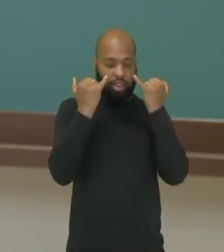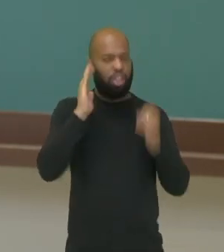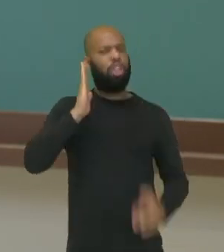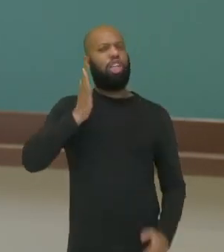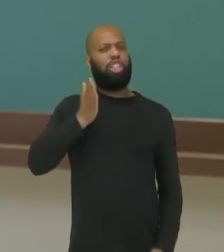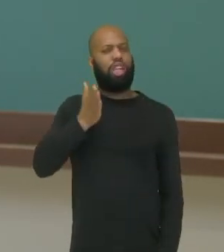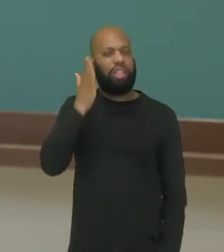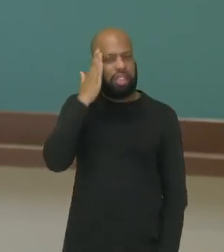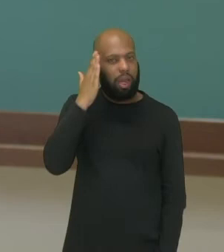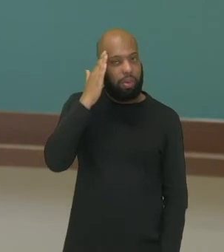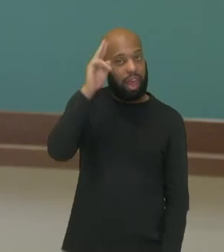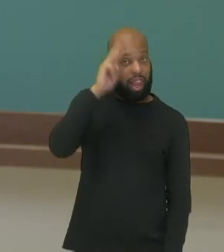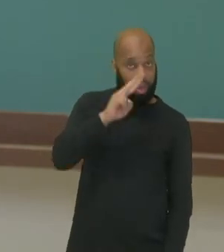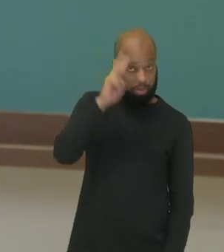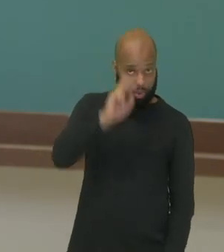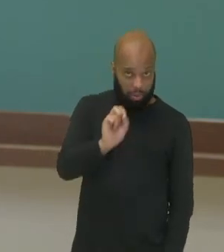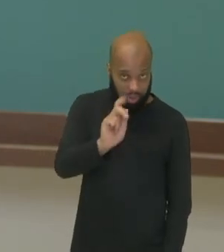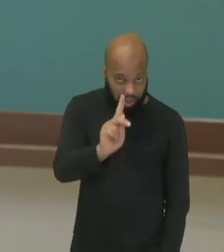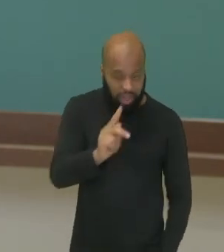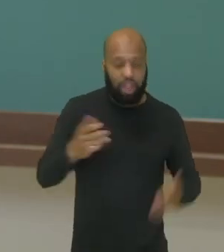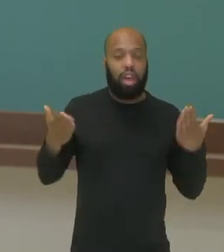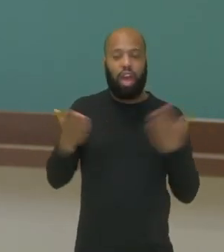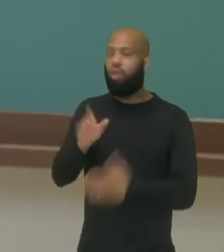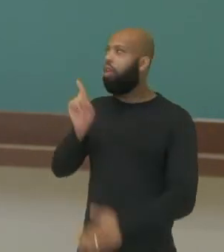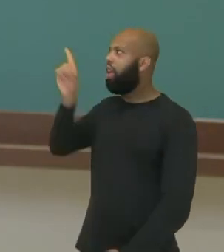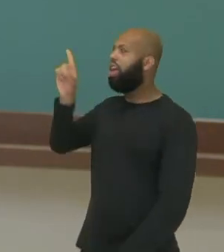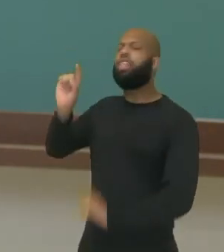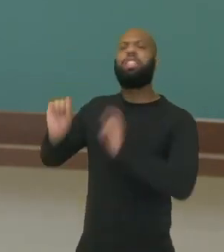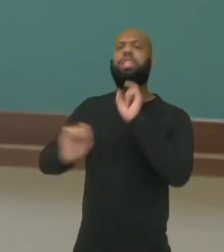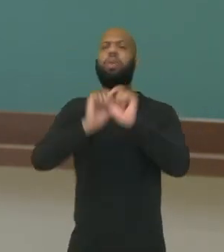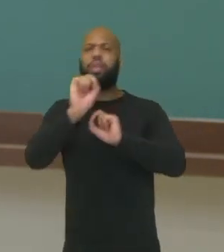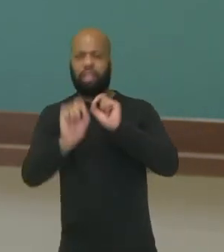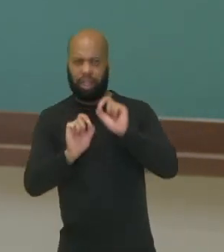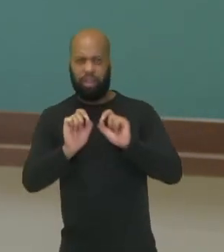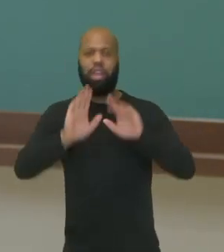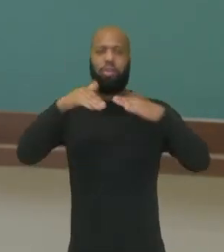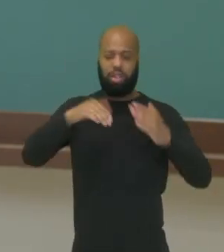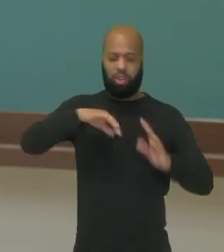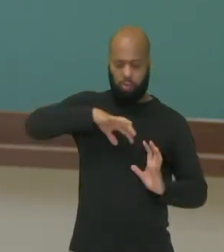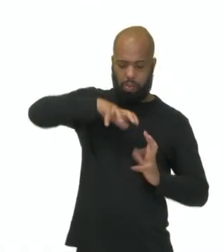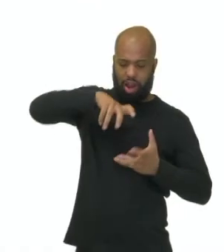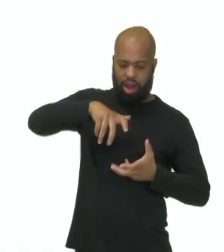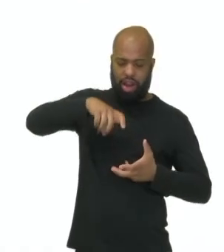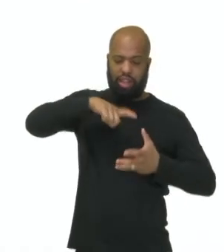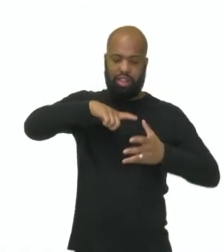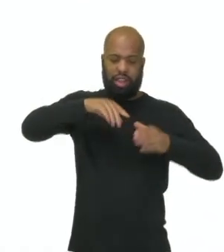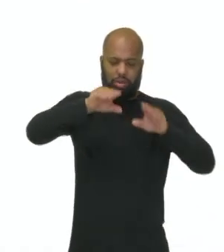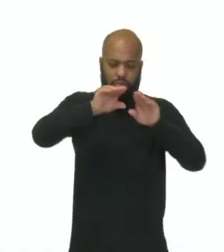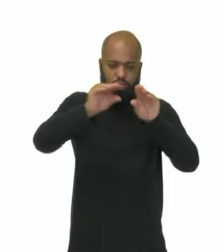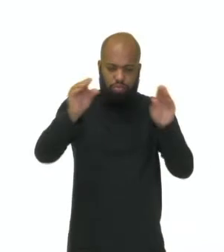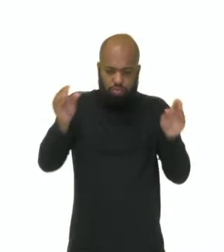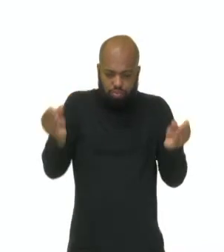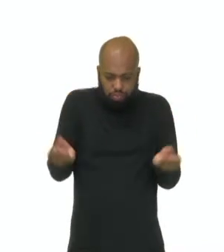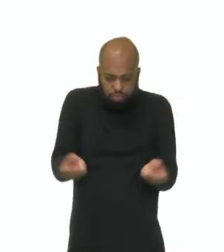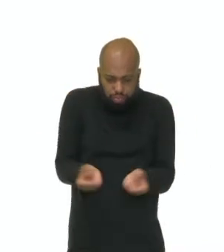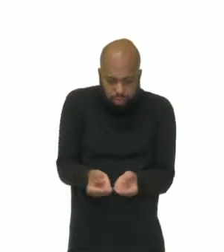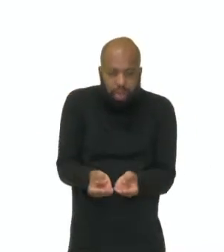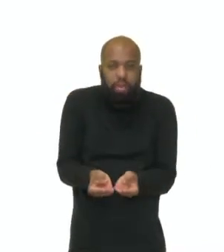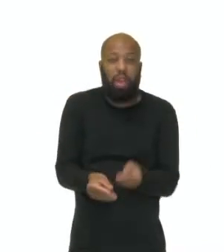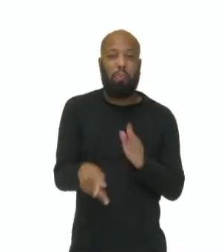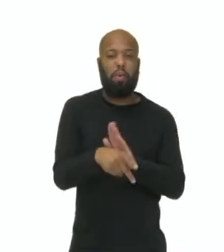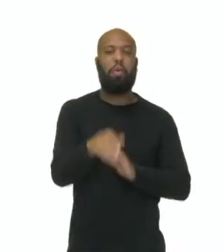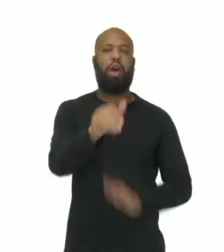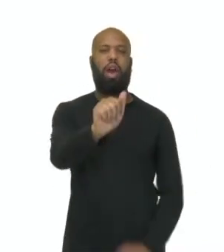já aprendeu sobre ela. E o efeito estufa para nós? Bem, o nosso planeta então tem uma camada atmosférica, né? E